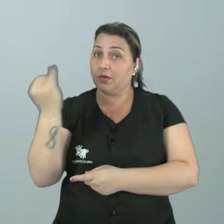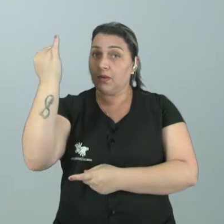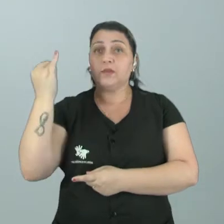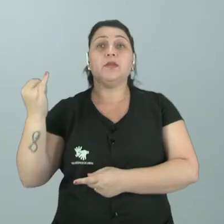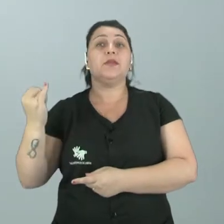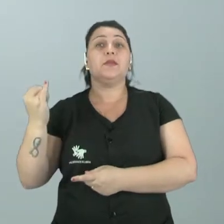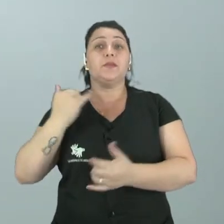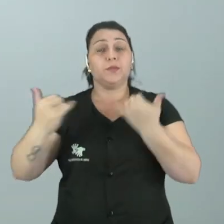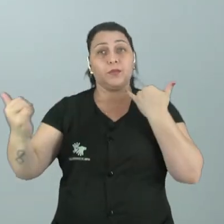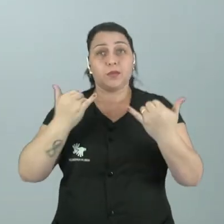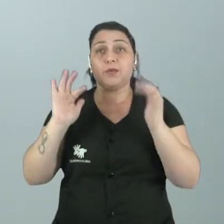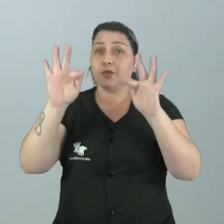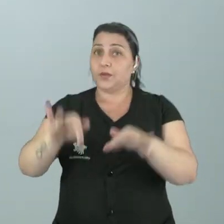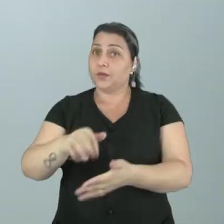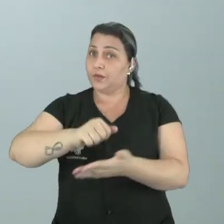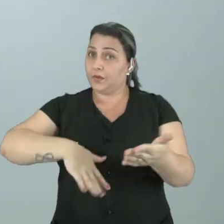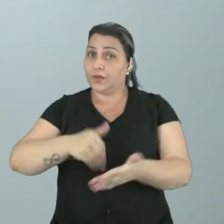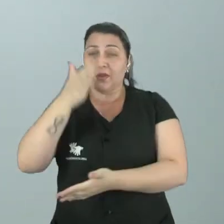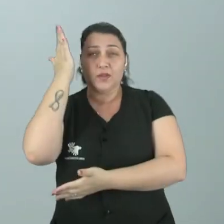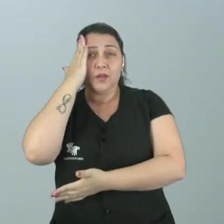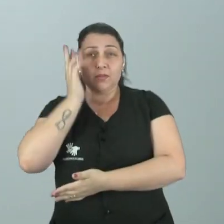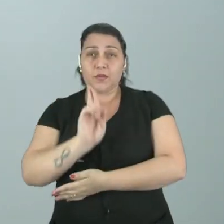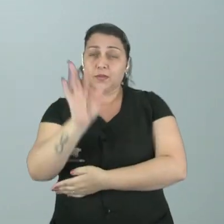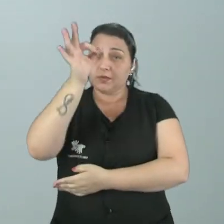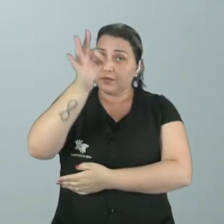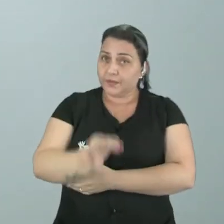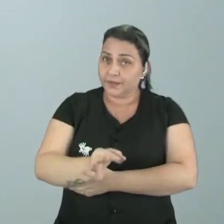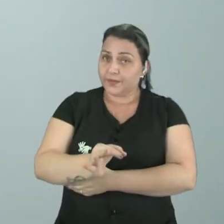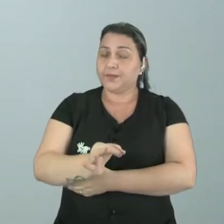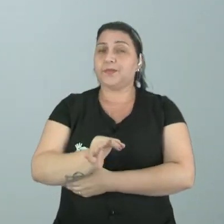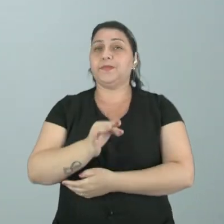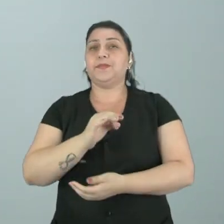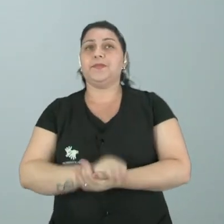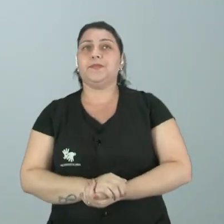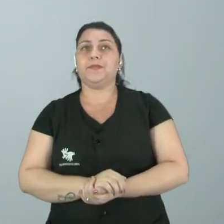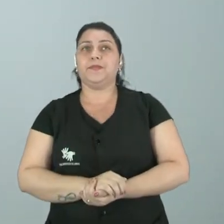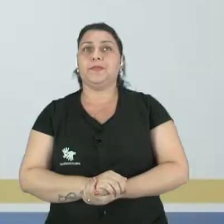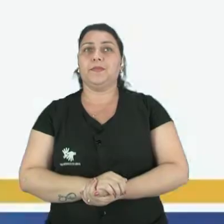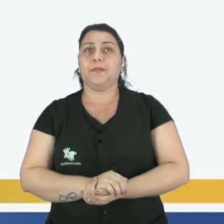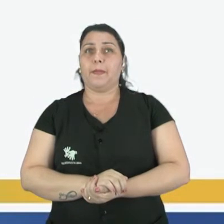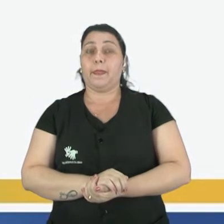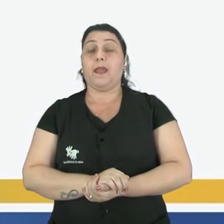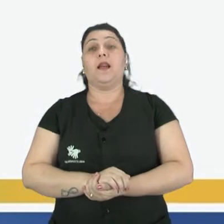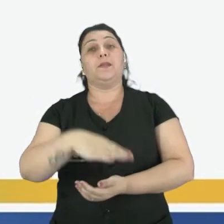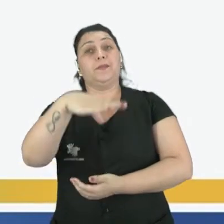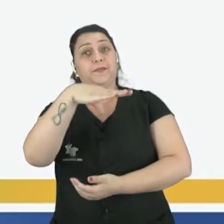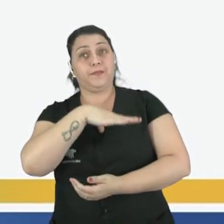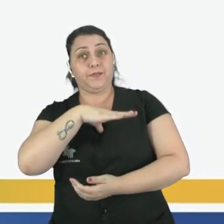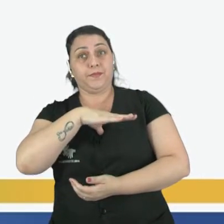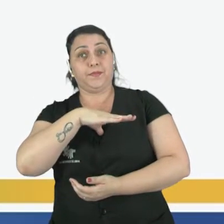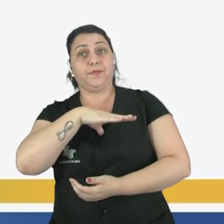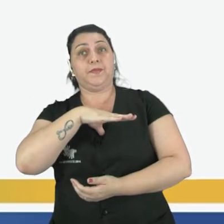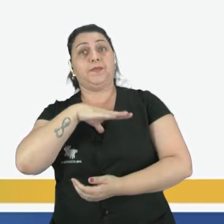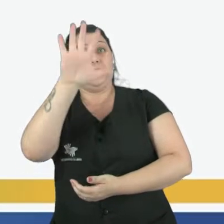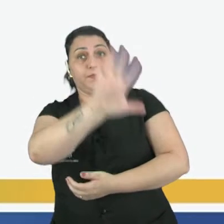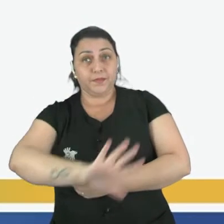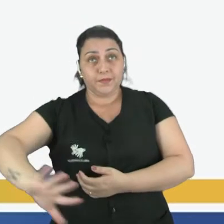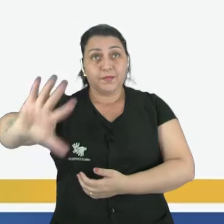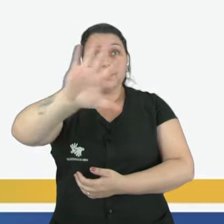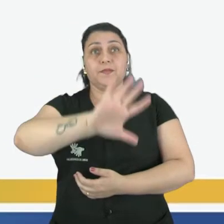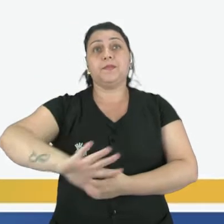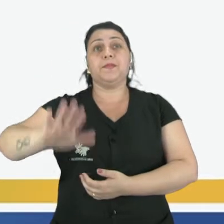é importante a gente destacar isso olhando por uma perspectiva mundial e também do nosso Brasil.